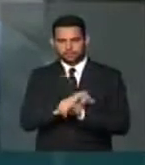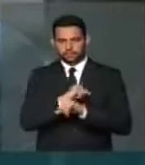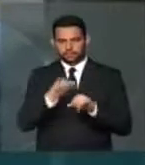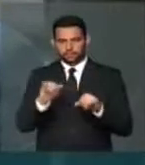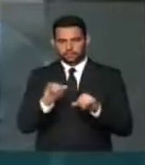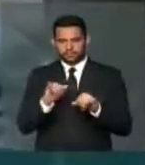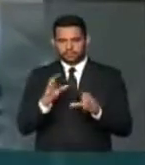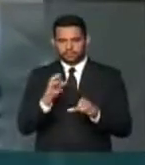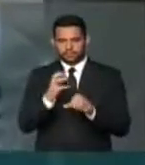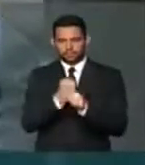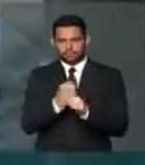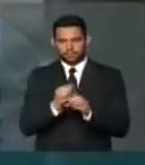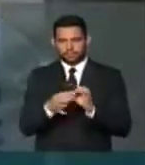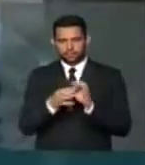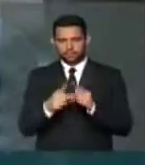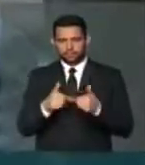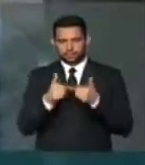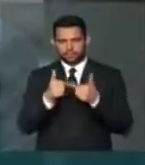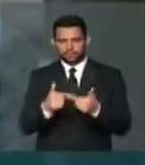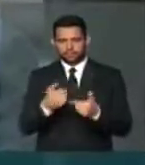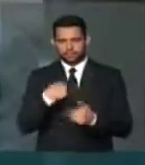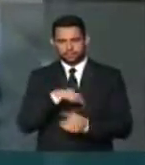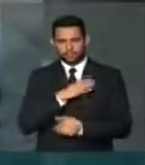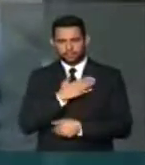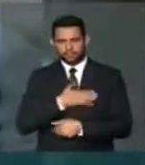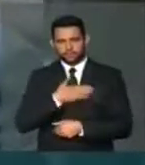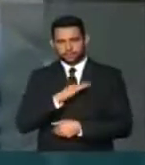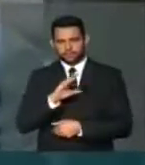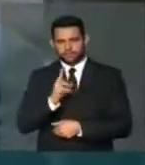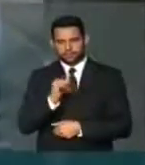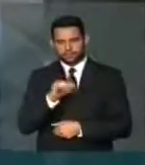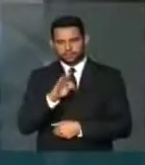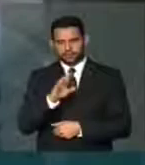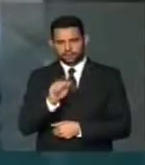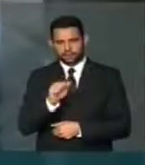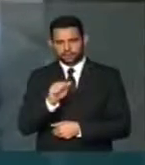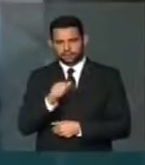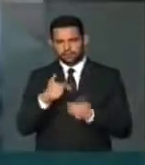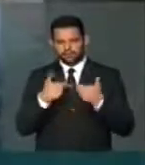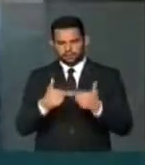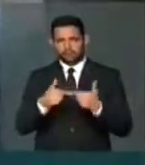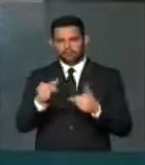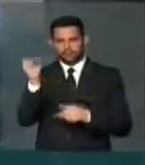pronunciamento, somando a cruzada que o nosso grande Chico Itaker trava no Brasil inteiro. Obrigado.